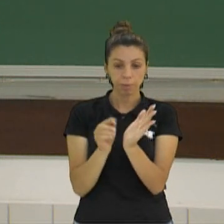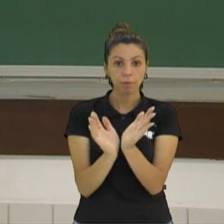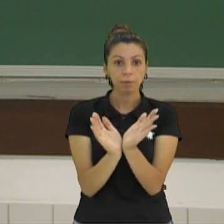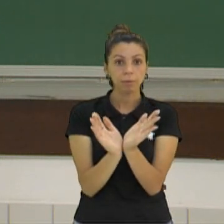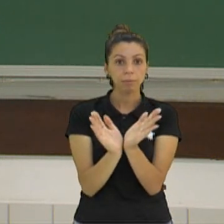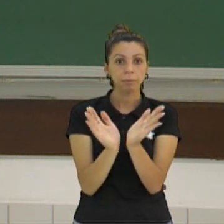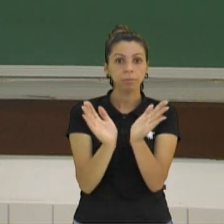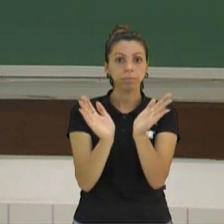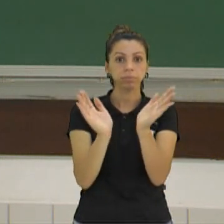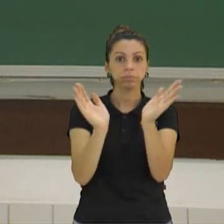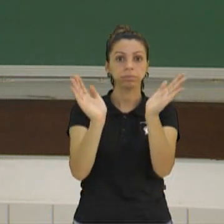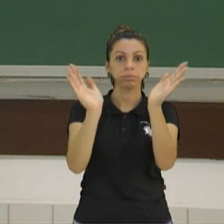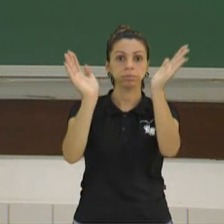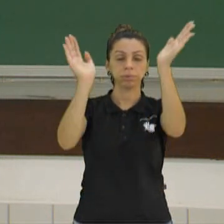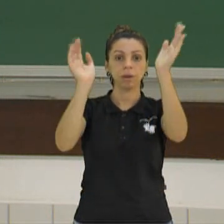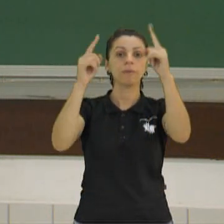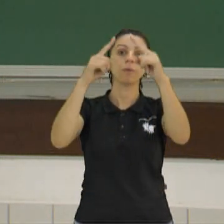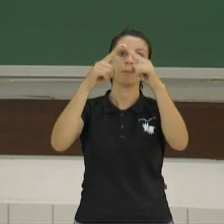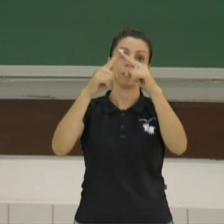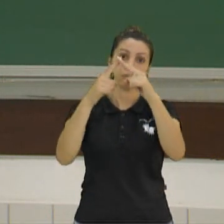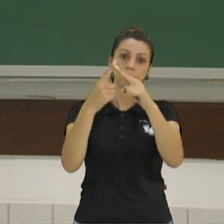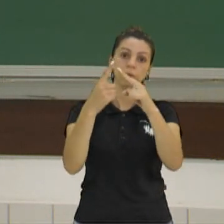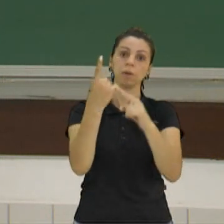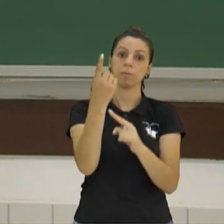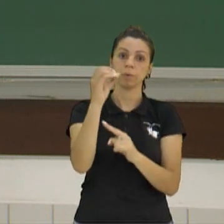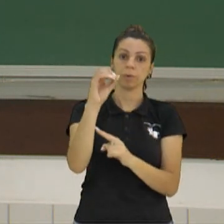vendo quantas divisões são necessárias, eu sei por qual